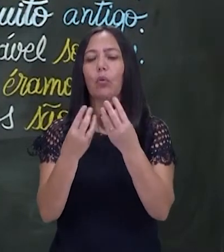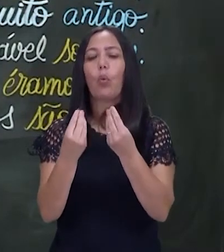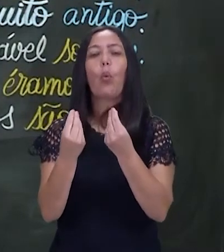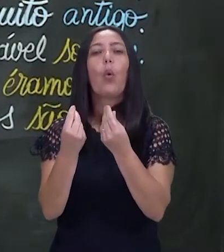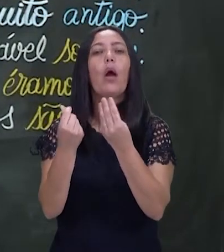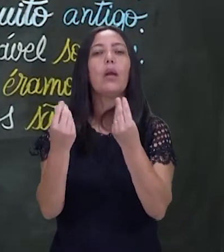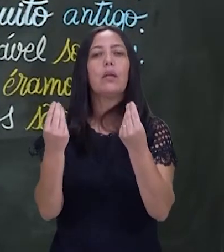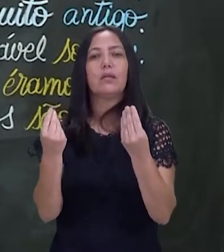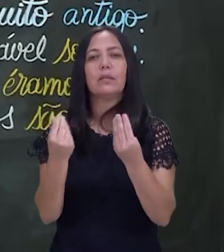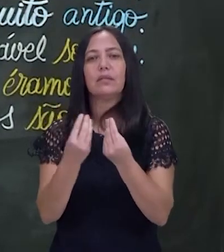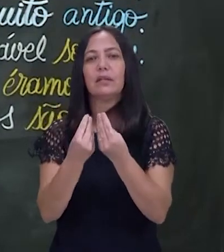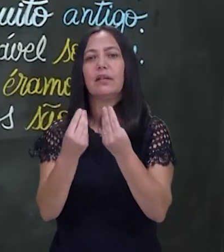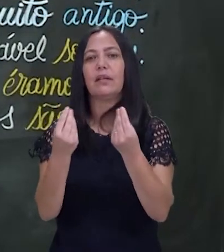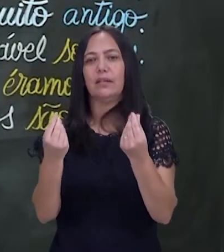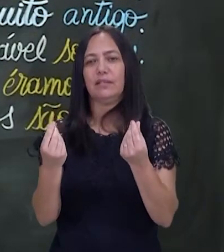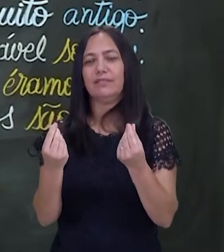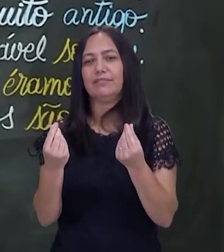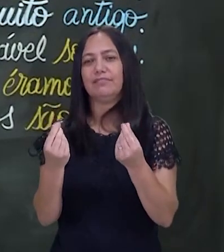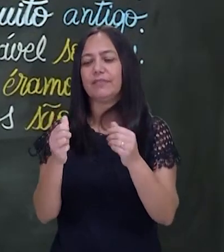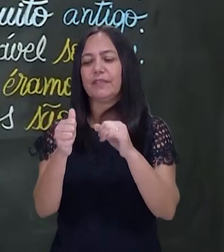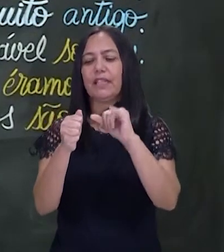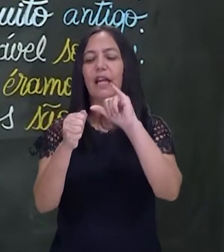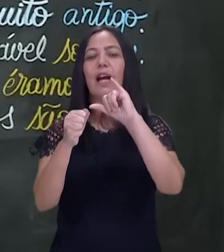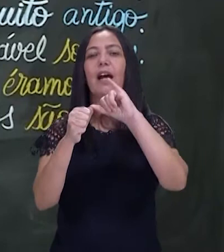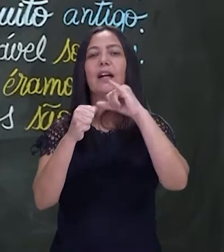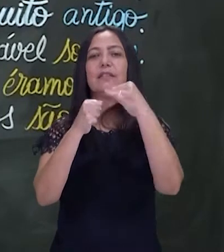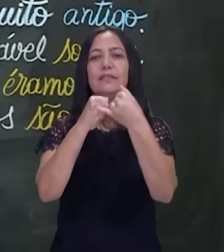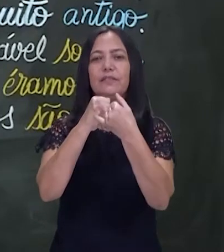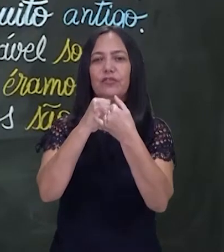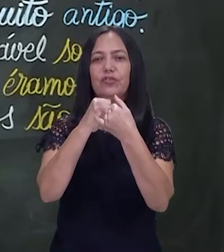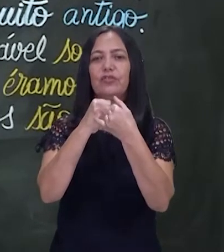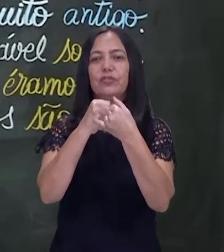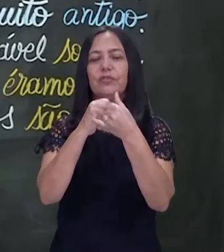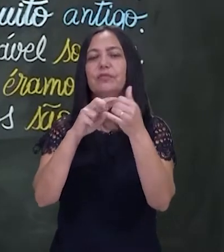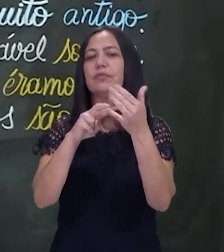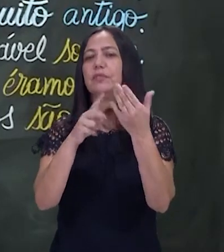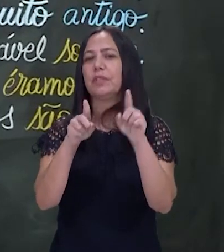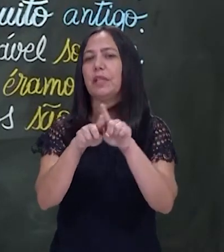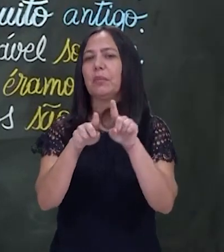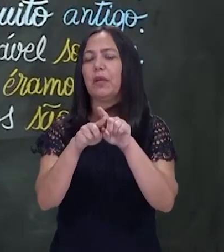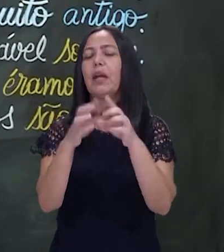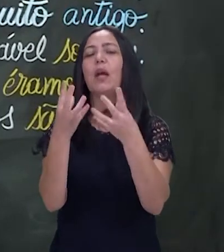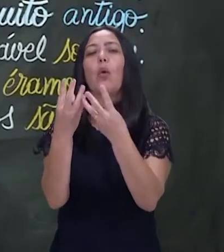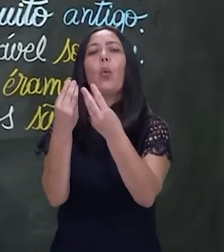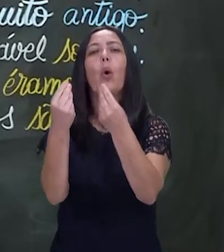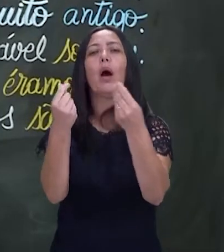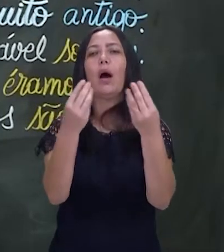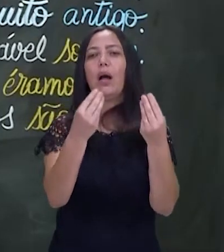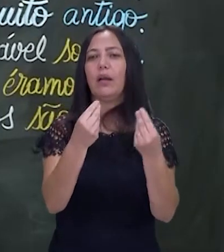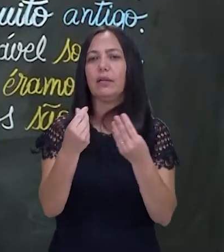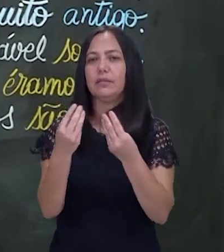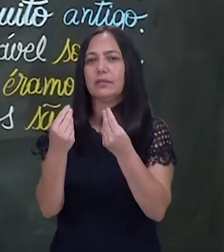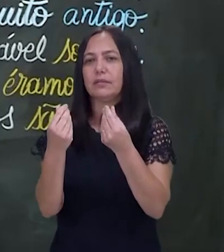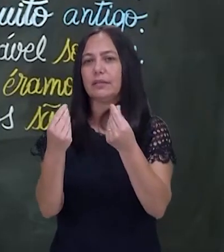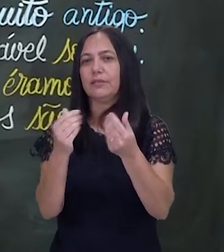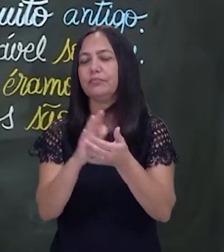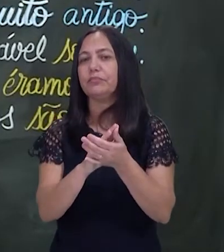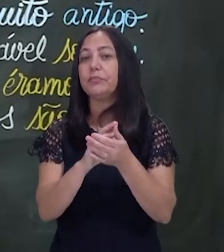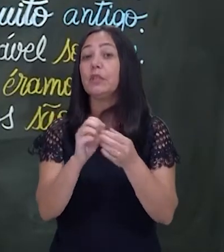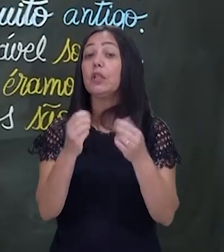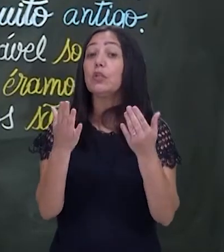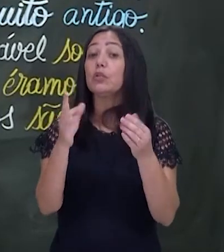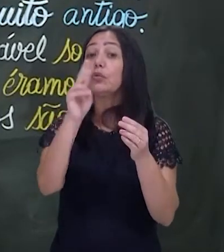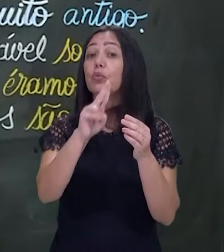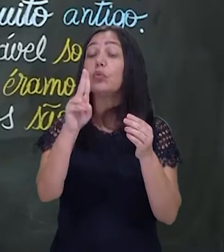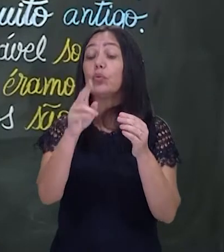fácil de identificá-los porque os adjetivos se referem a substantivos. Quando o adjetivo entra na análise sintática, quando a gente